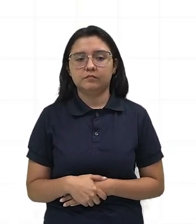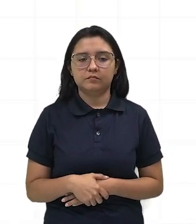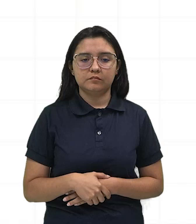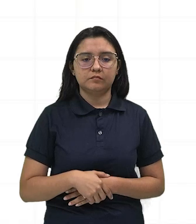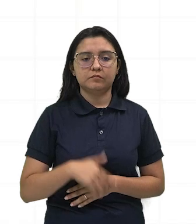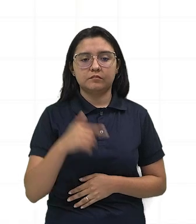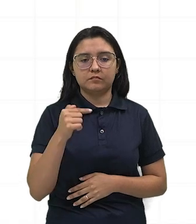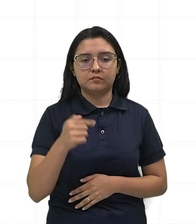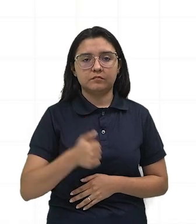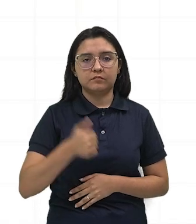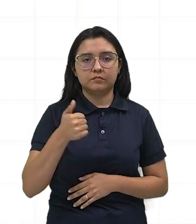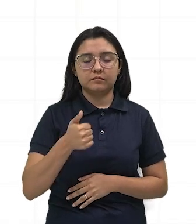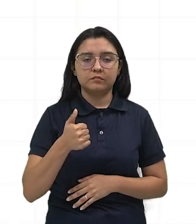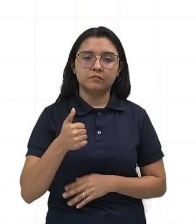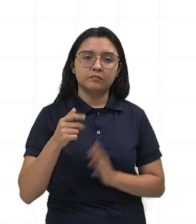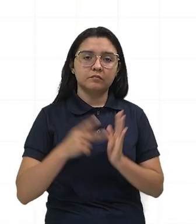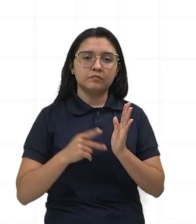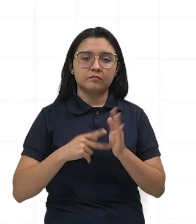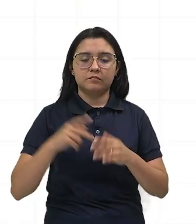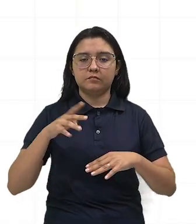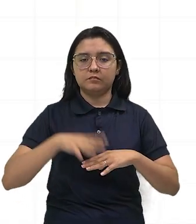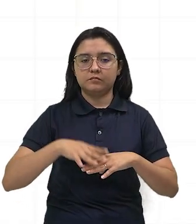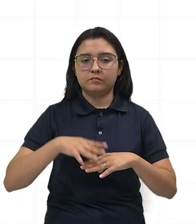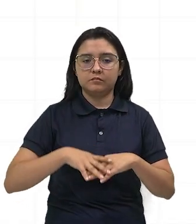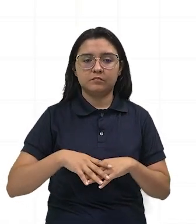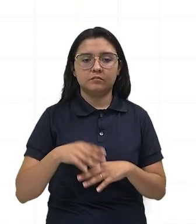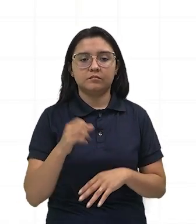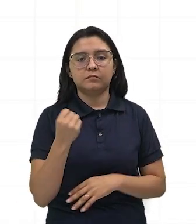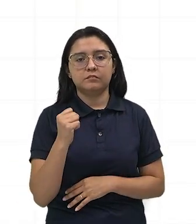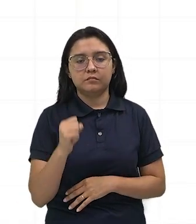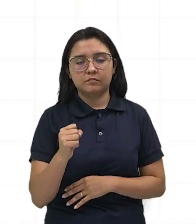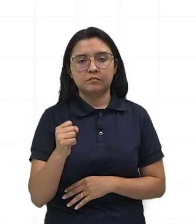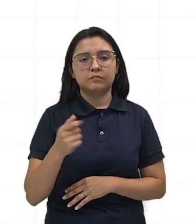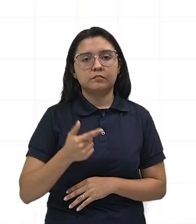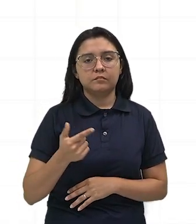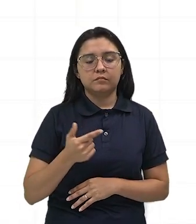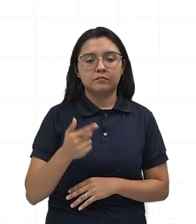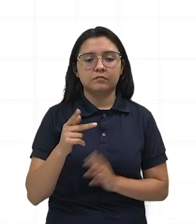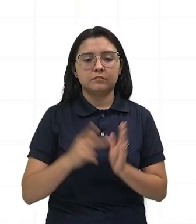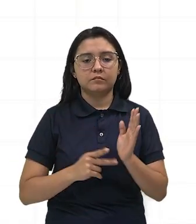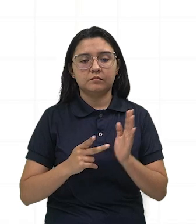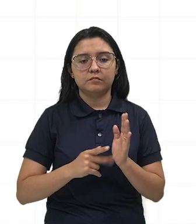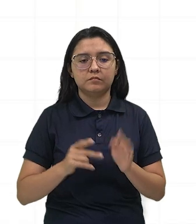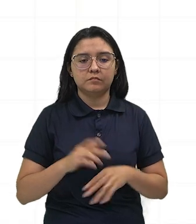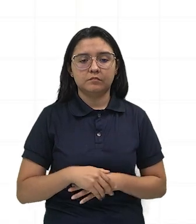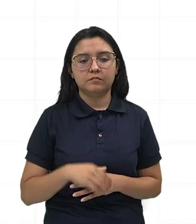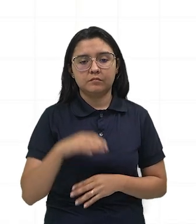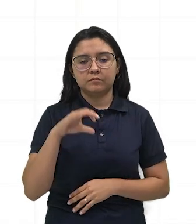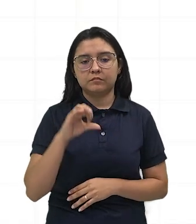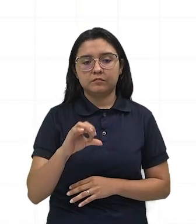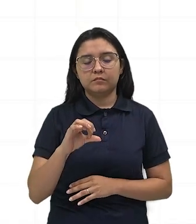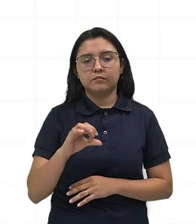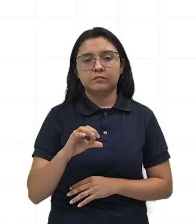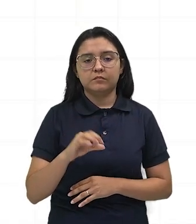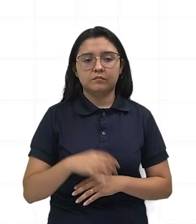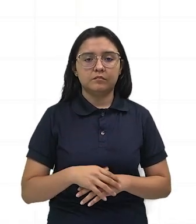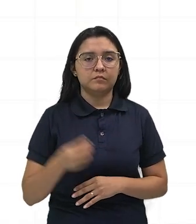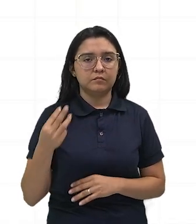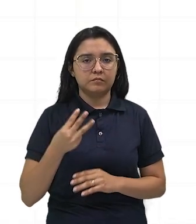7, a primeira nota de matemática, 8, a segunda nota de matemática e 9, a terceira nota